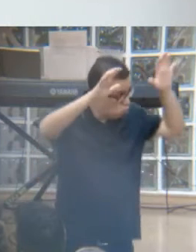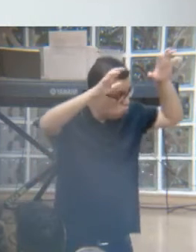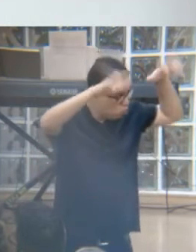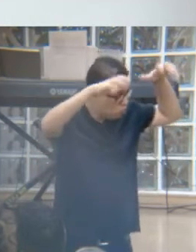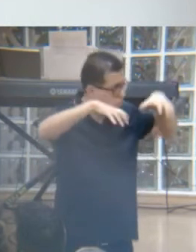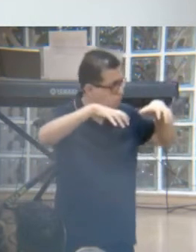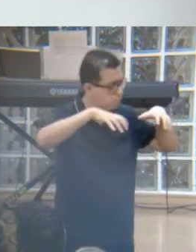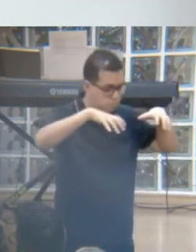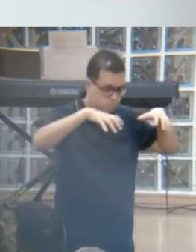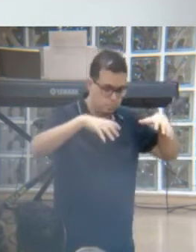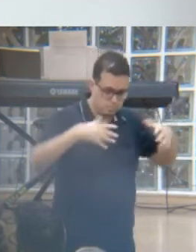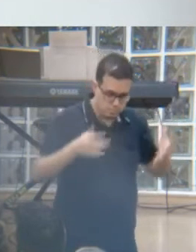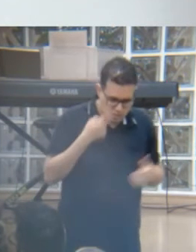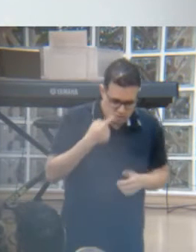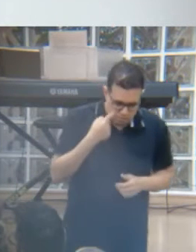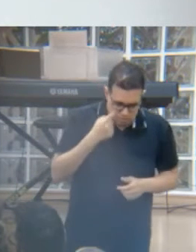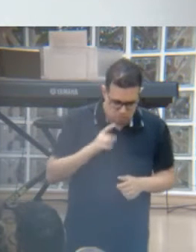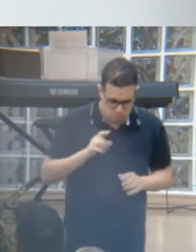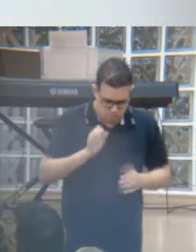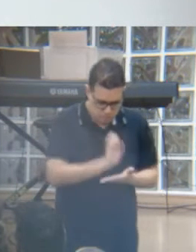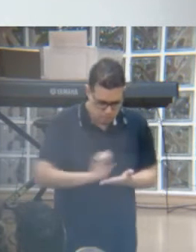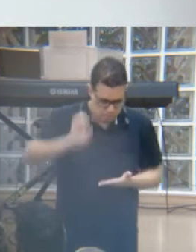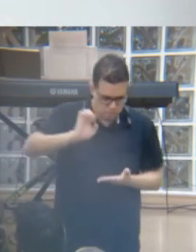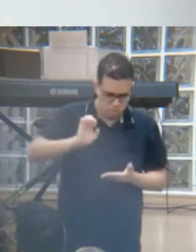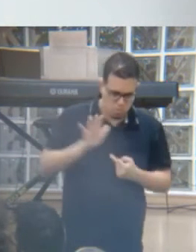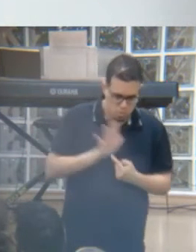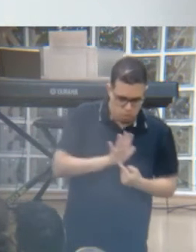é demonstrar a nulidade